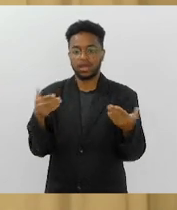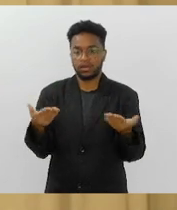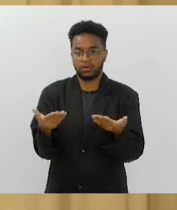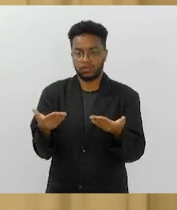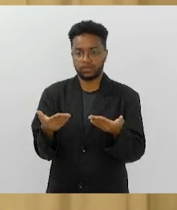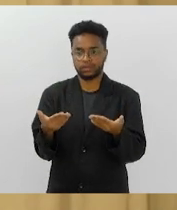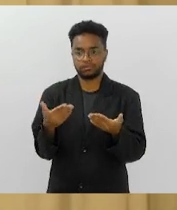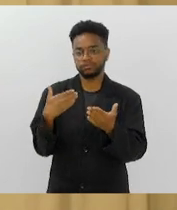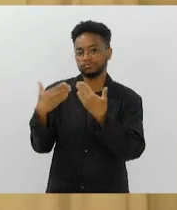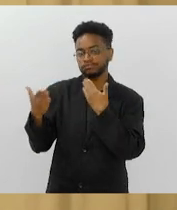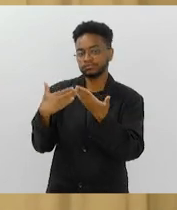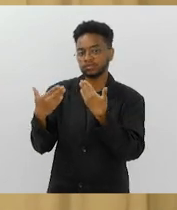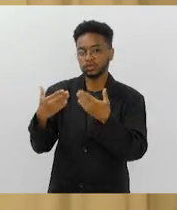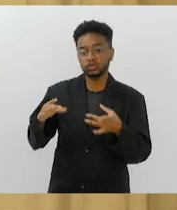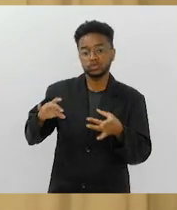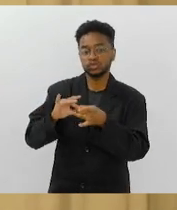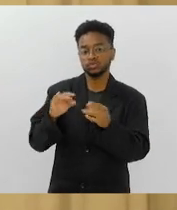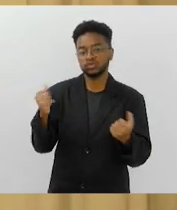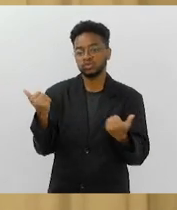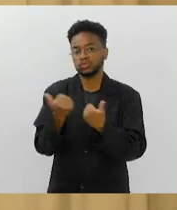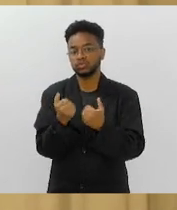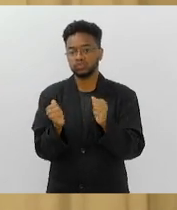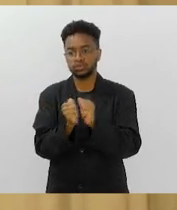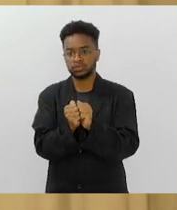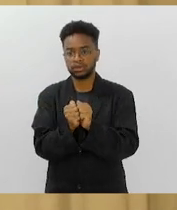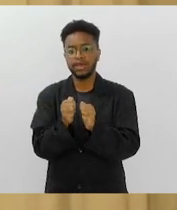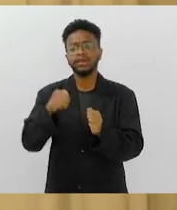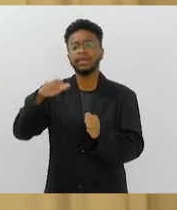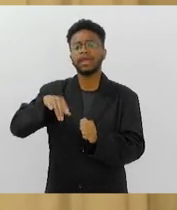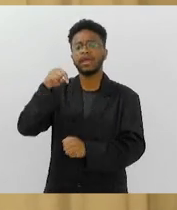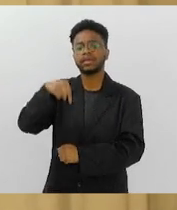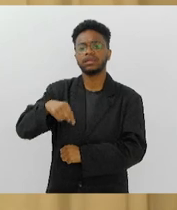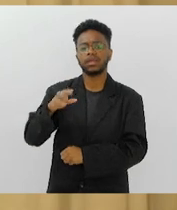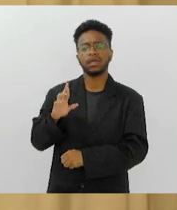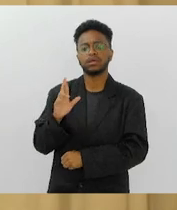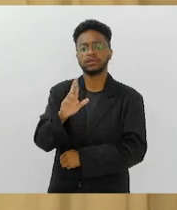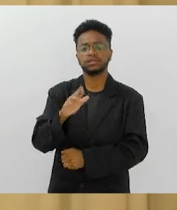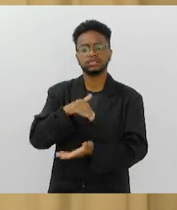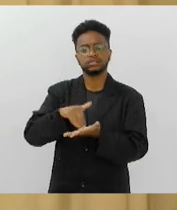do mesmo lado. Por favor, quem é que é SEDUC? Quem é que é